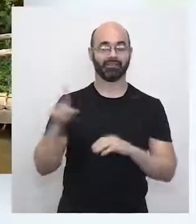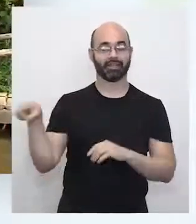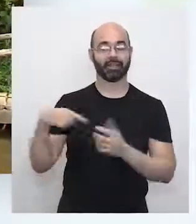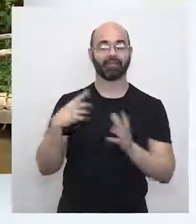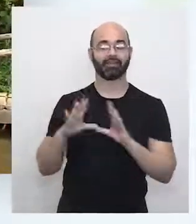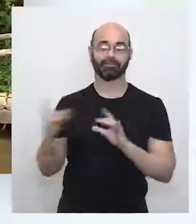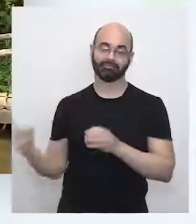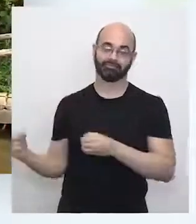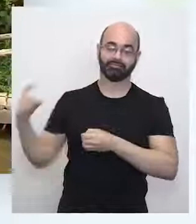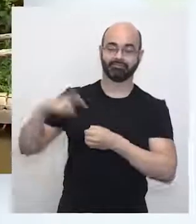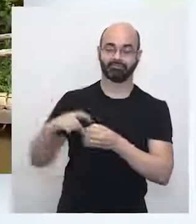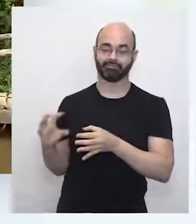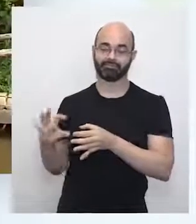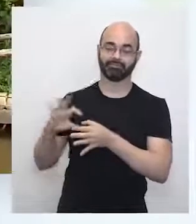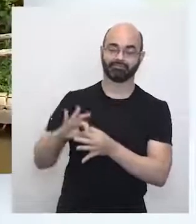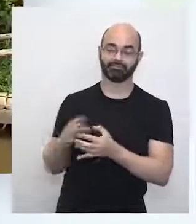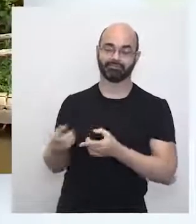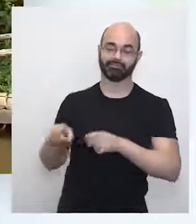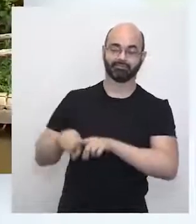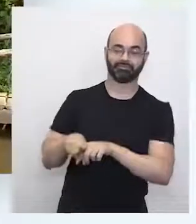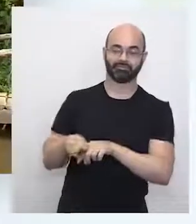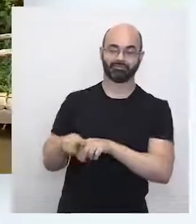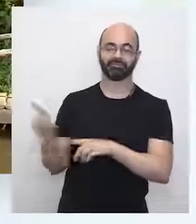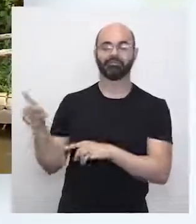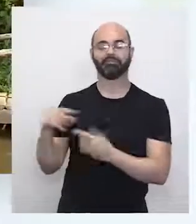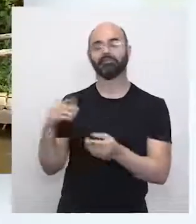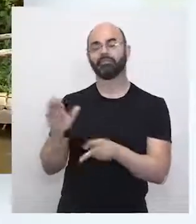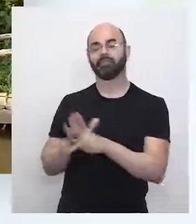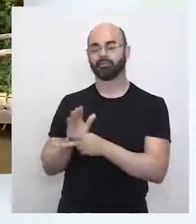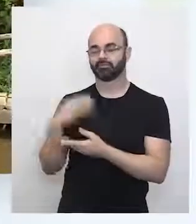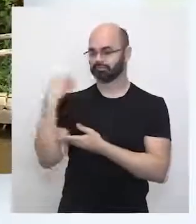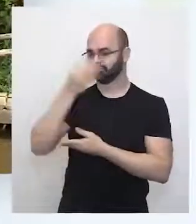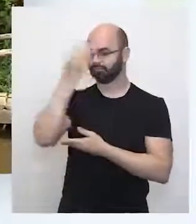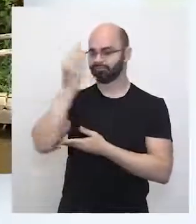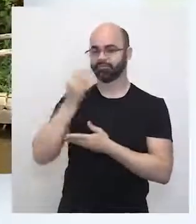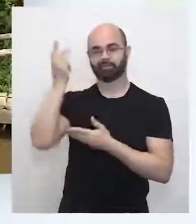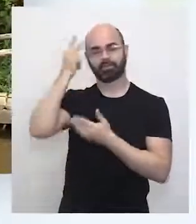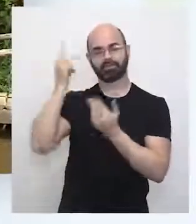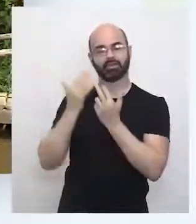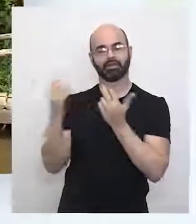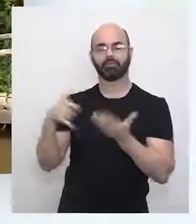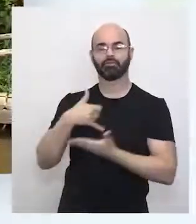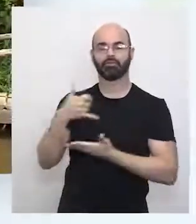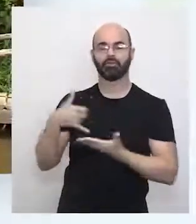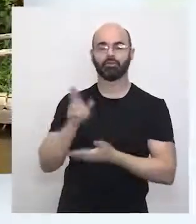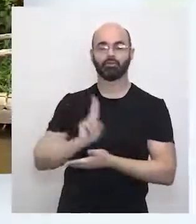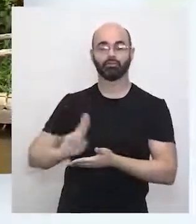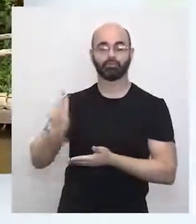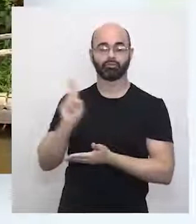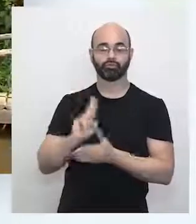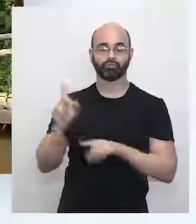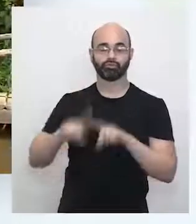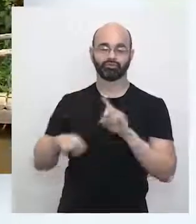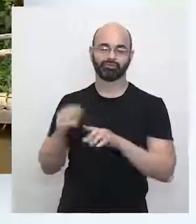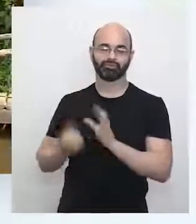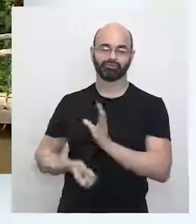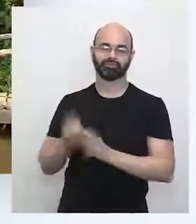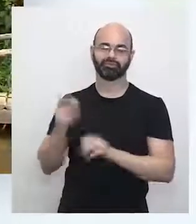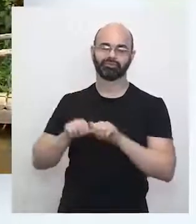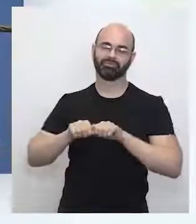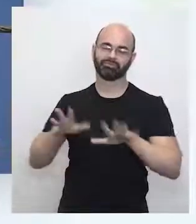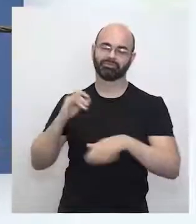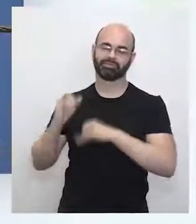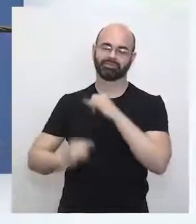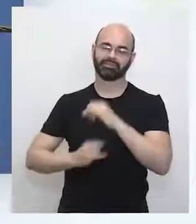aliado. Uma grande empresa de cosméticos naturais compra o óleo para fabricar produtos para o mercado